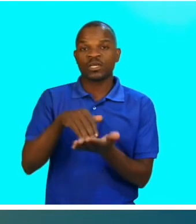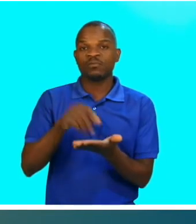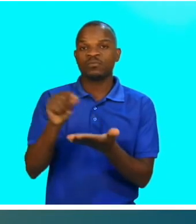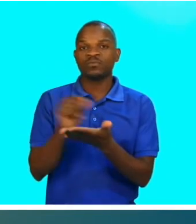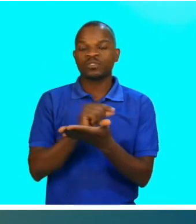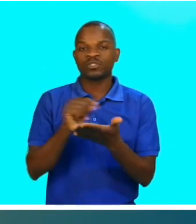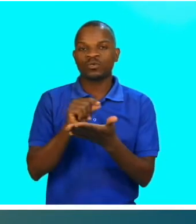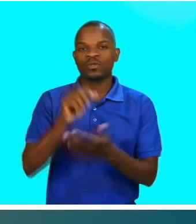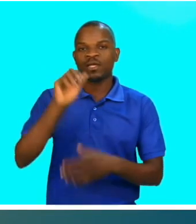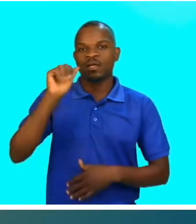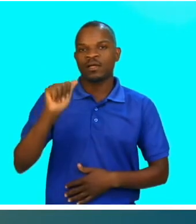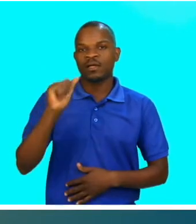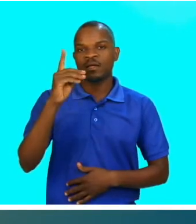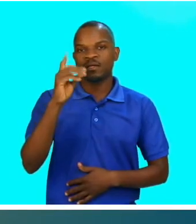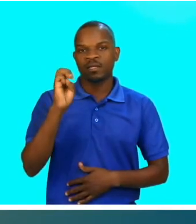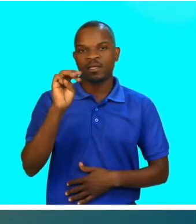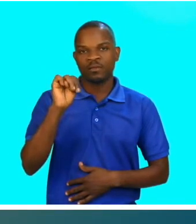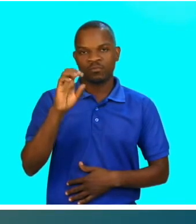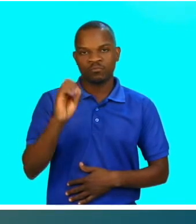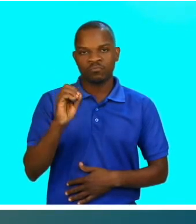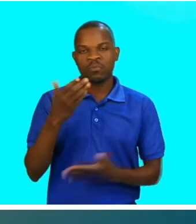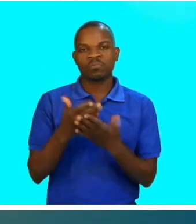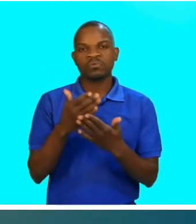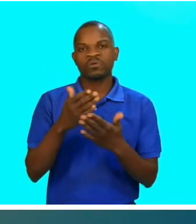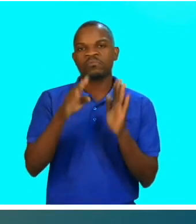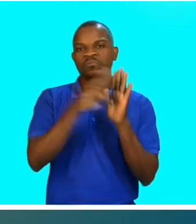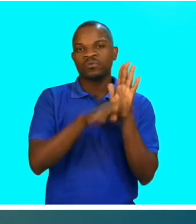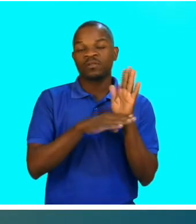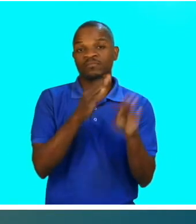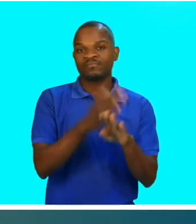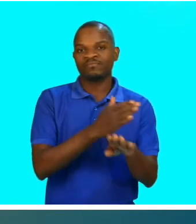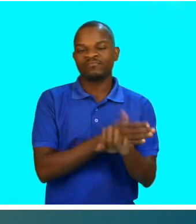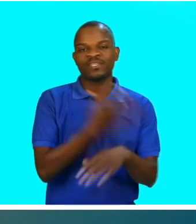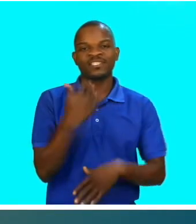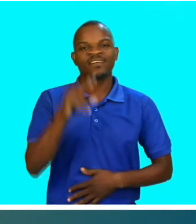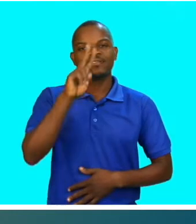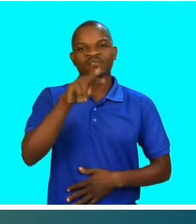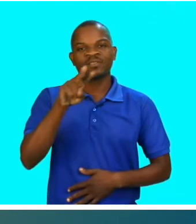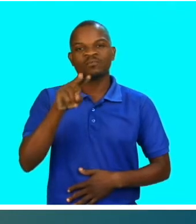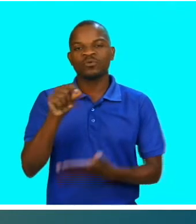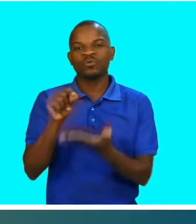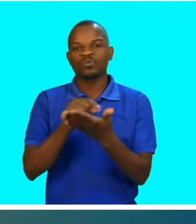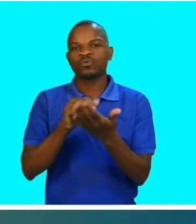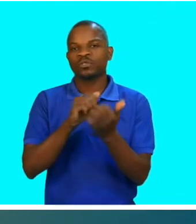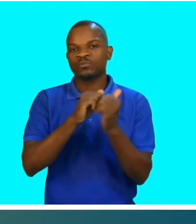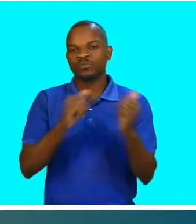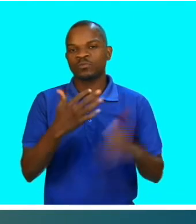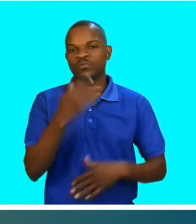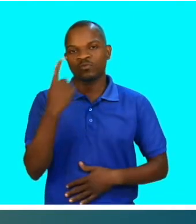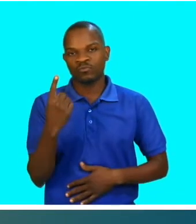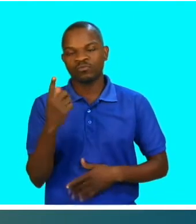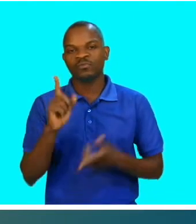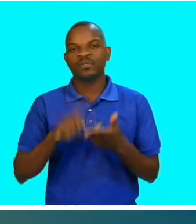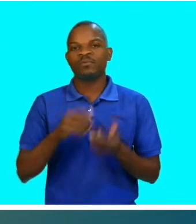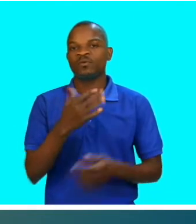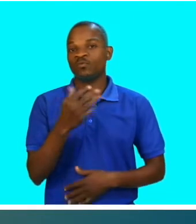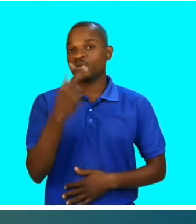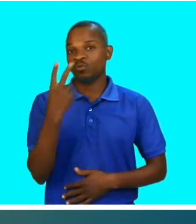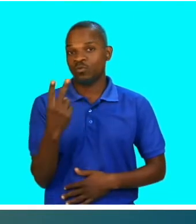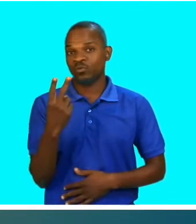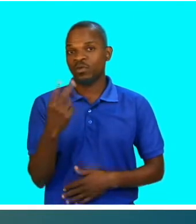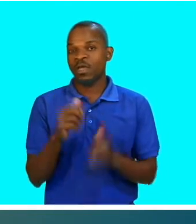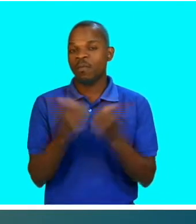escola comunitária da Dimo. Se recorda, nos programas passados nós visitamos a escola especial número 1 e 2. Dessa